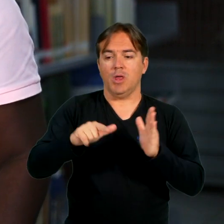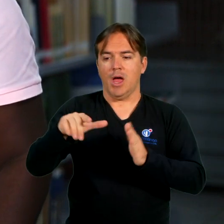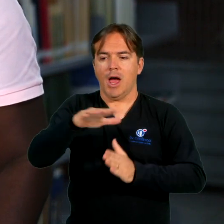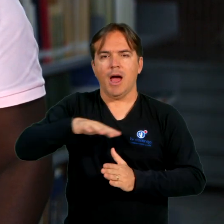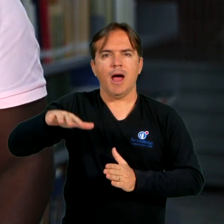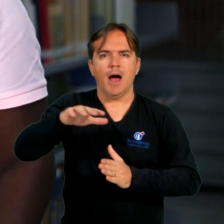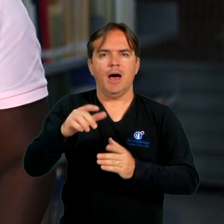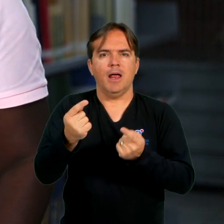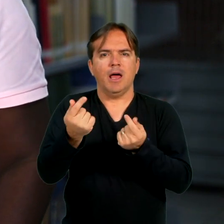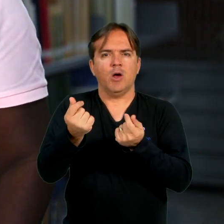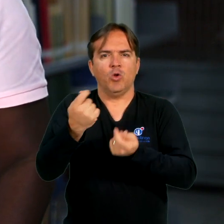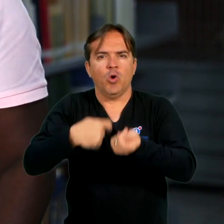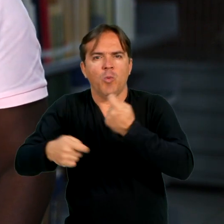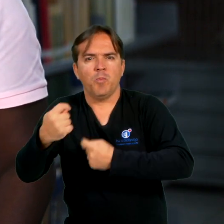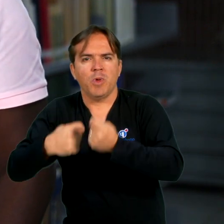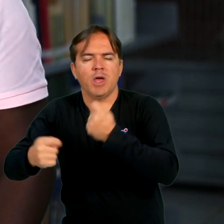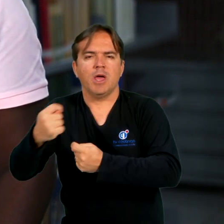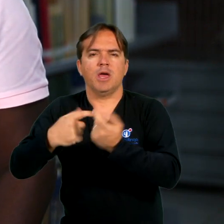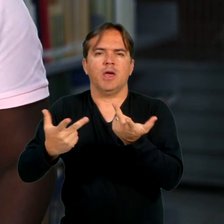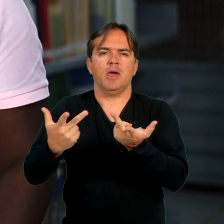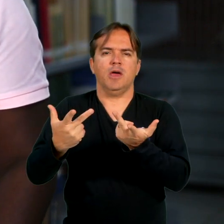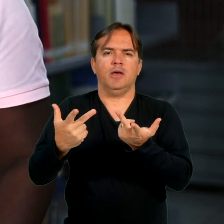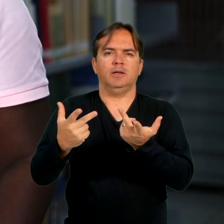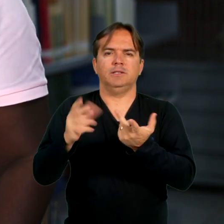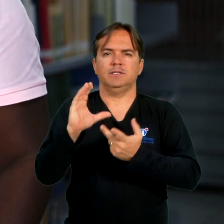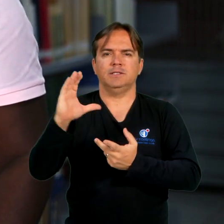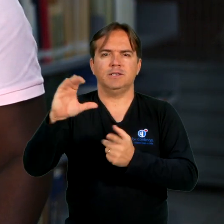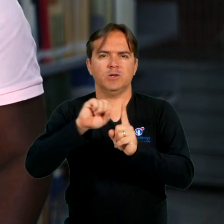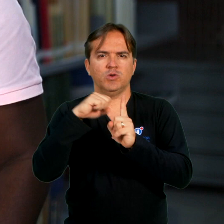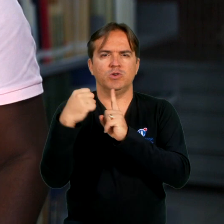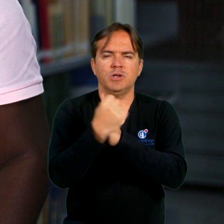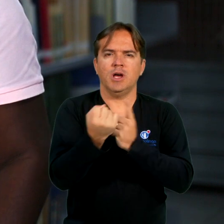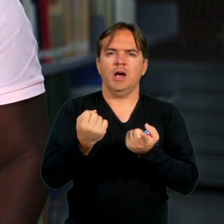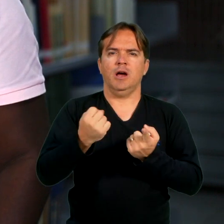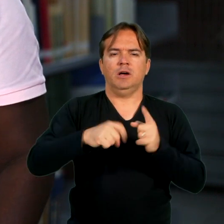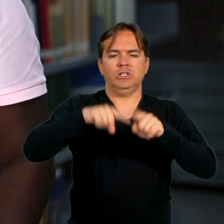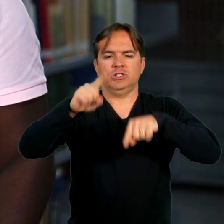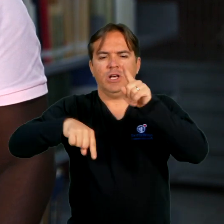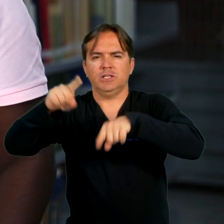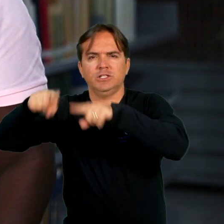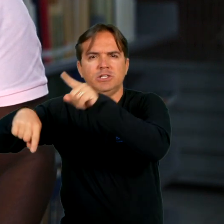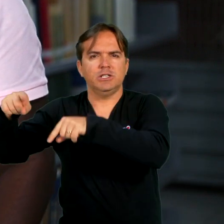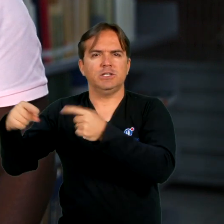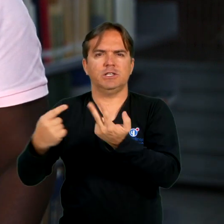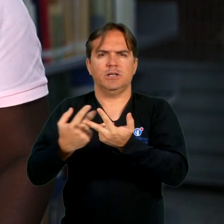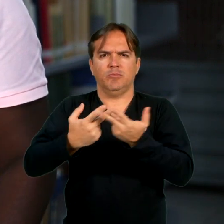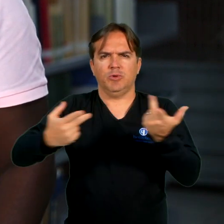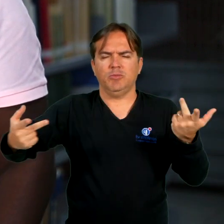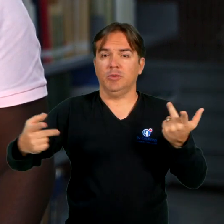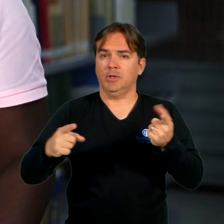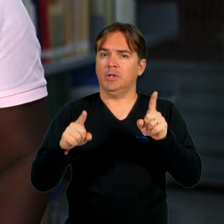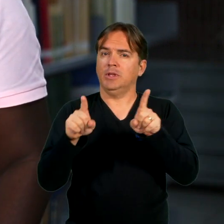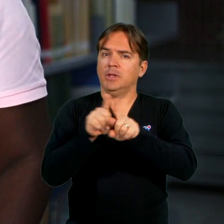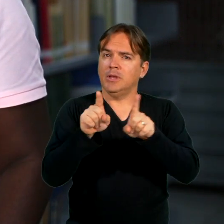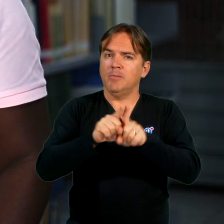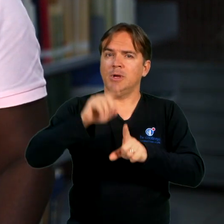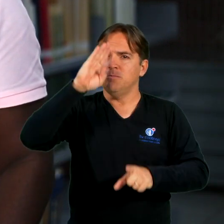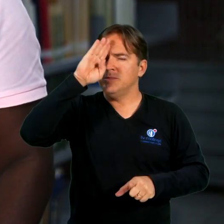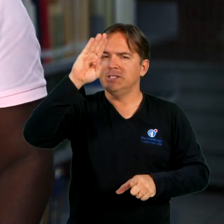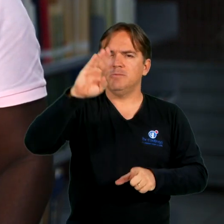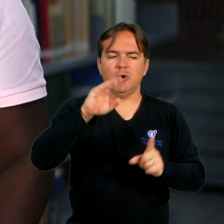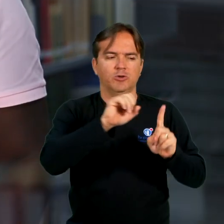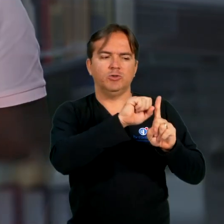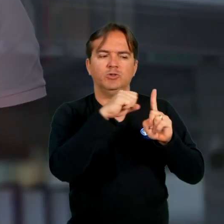de administração, de ciências sociais, de estatística, e principalmente quer que a sociedade possa